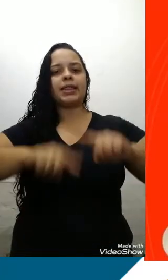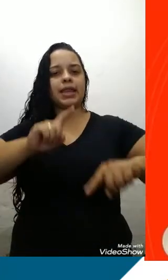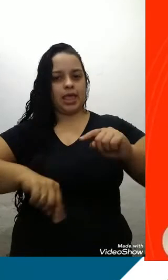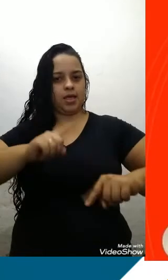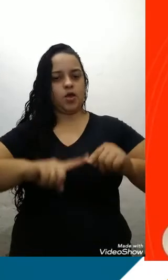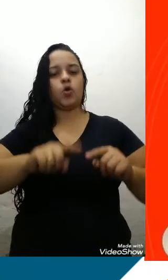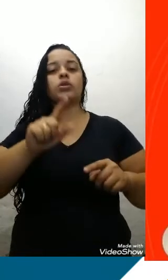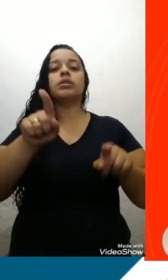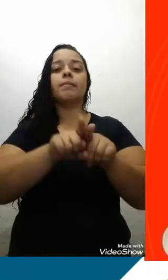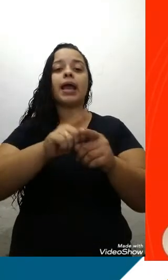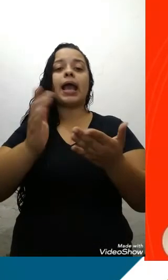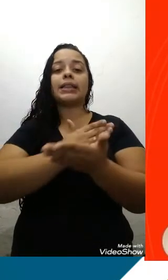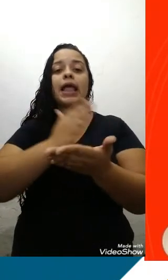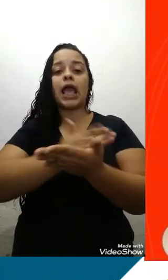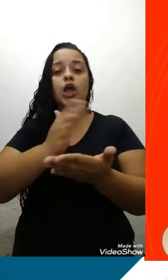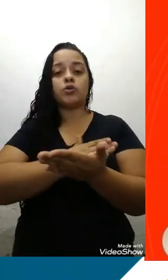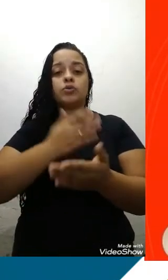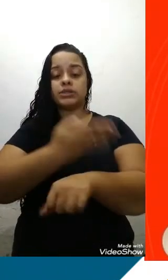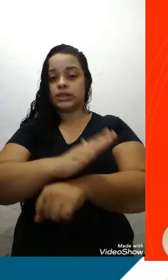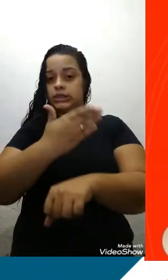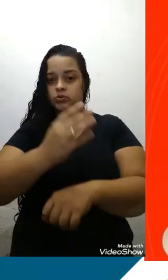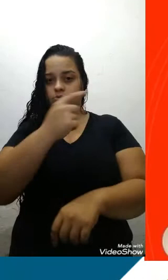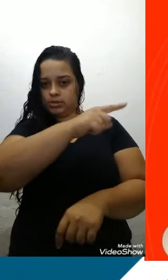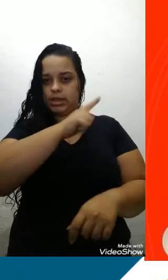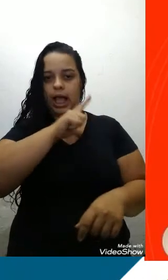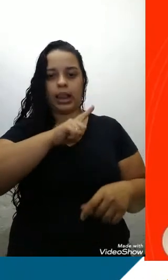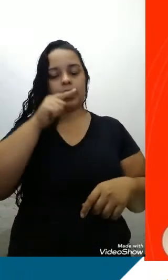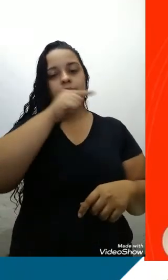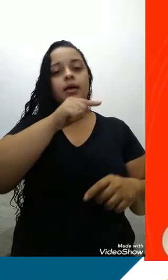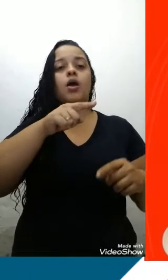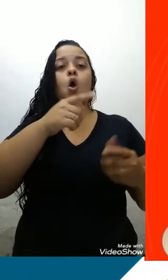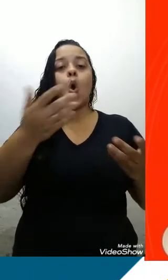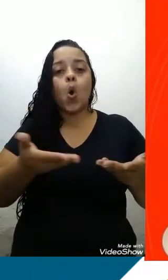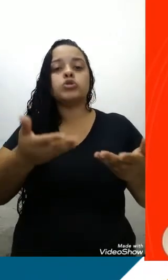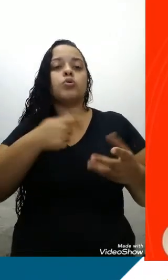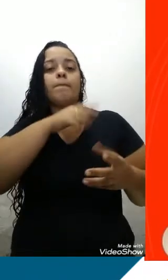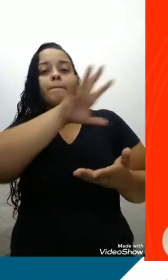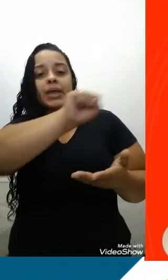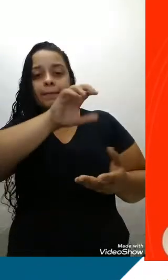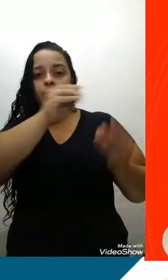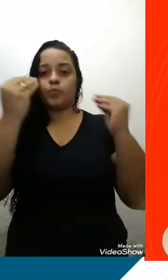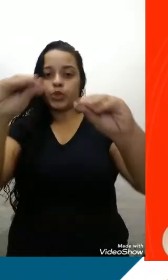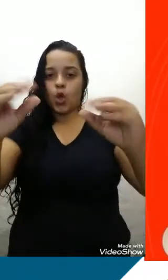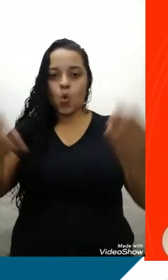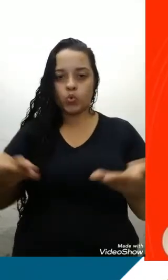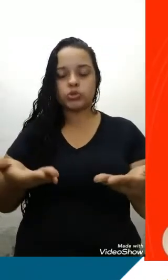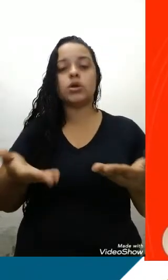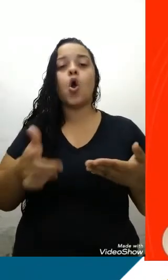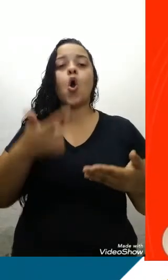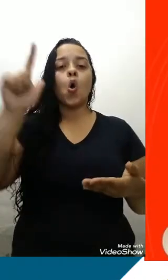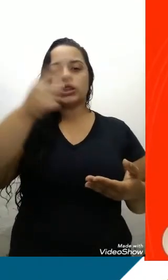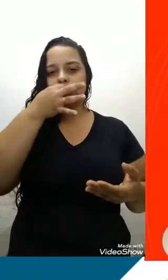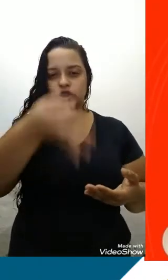material didático, no caderno de exercícios. Todas elas que vamos resolver hoje foram retiradas de lá, tá bom? Bem, outra dica